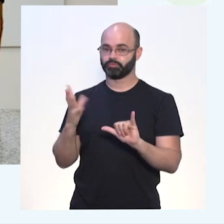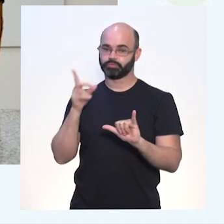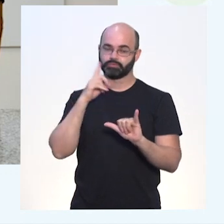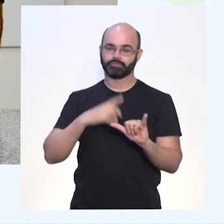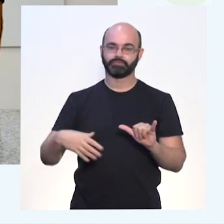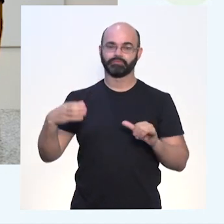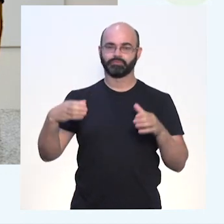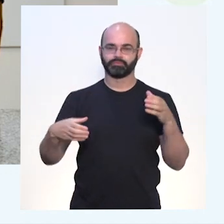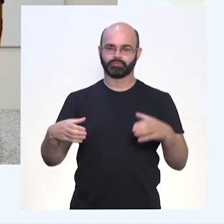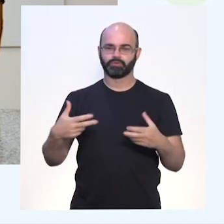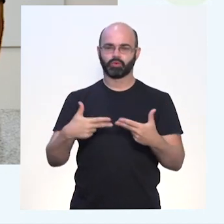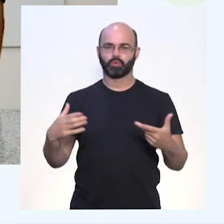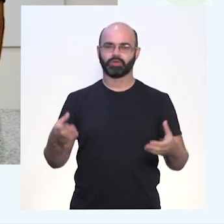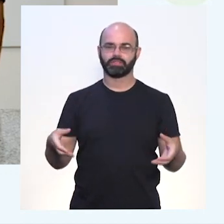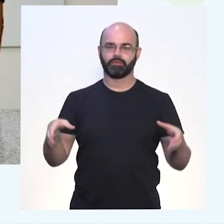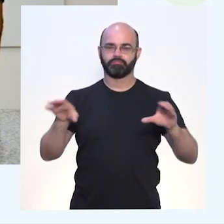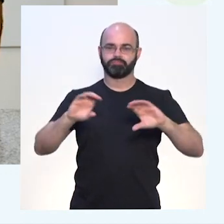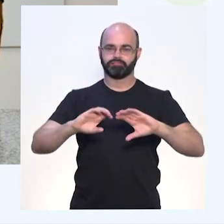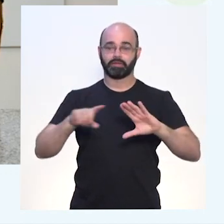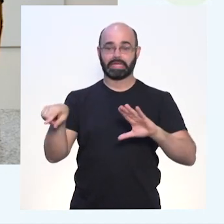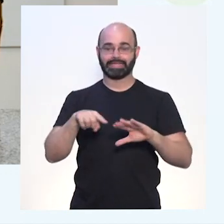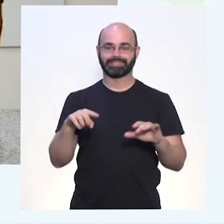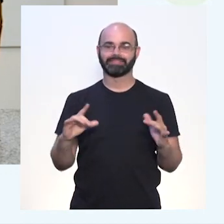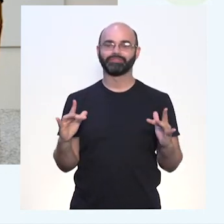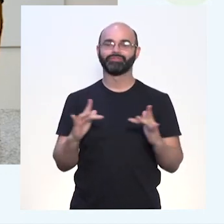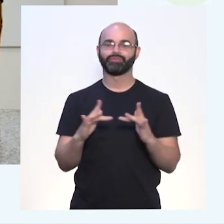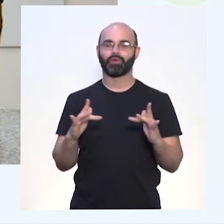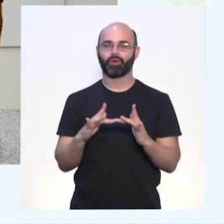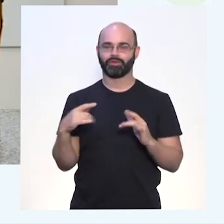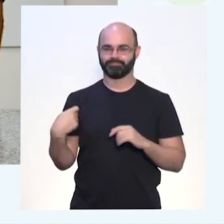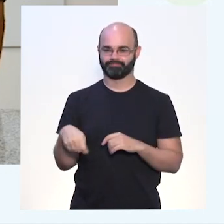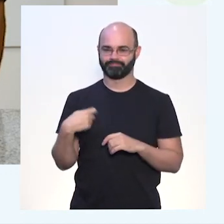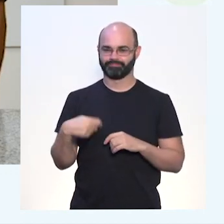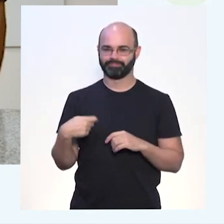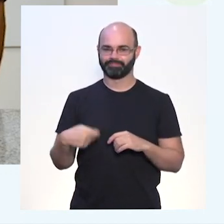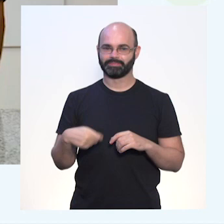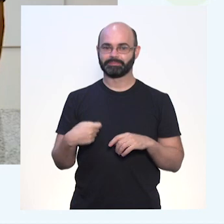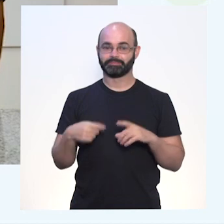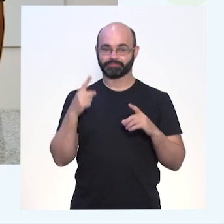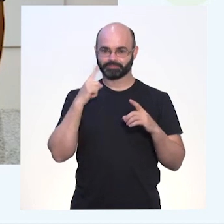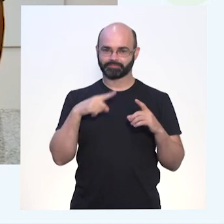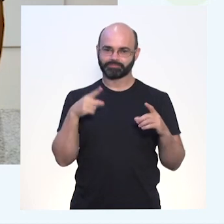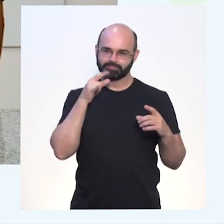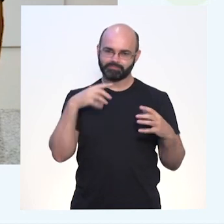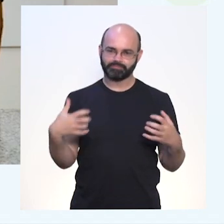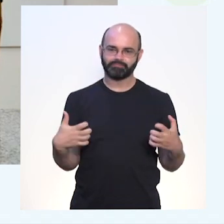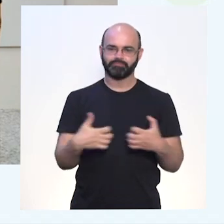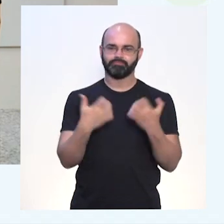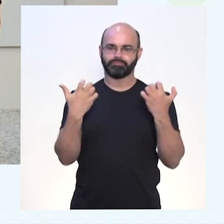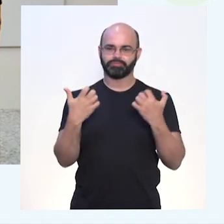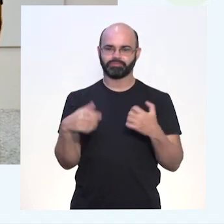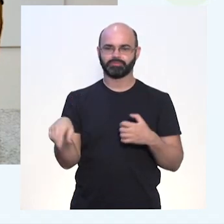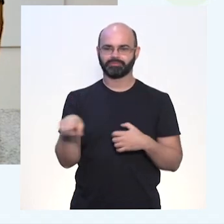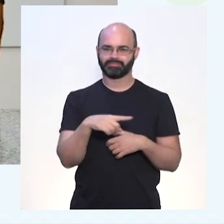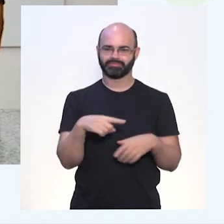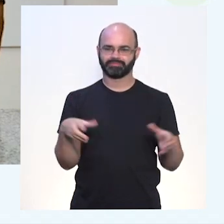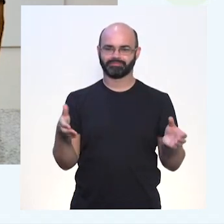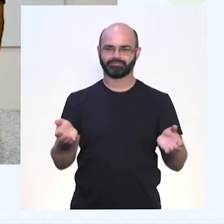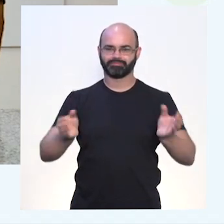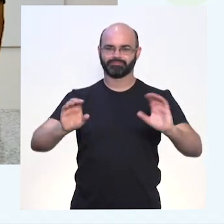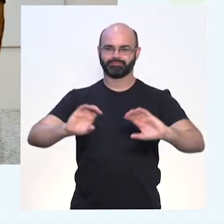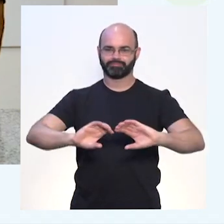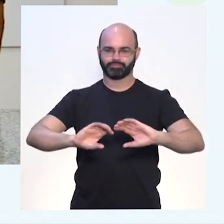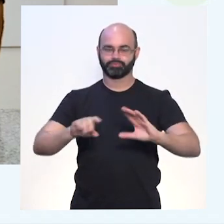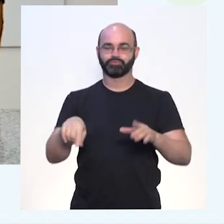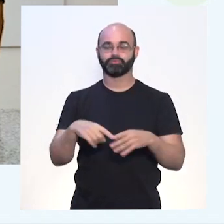eles precisam se chocar, eles precisam se colidir, certo? Então, é entre essa colisão que acontece entre os reagentes que é a